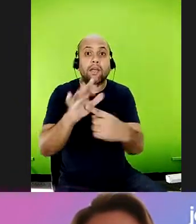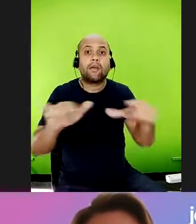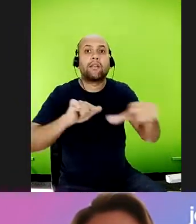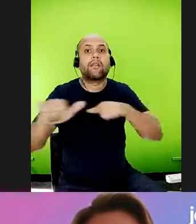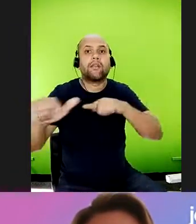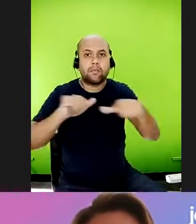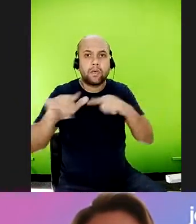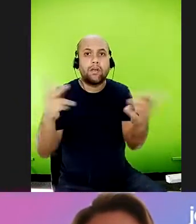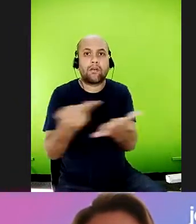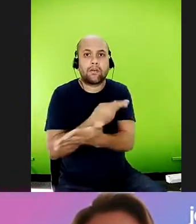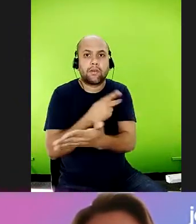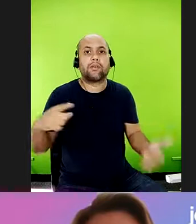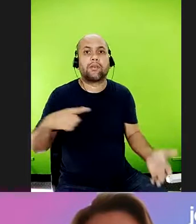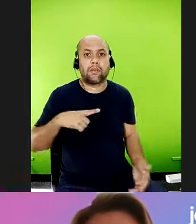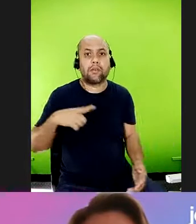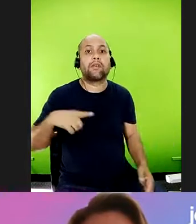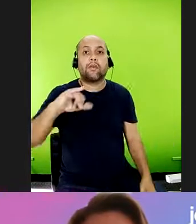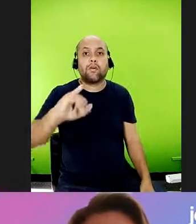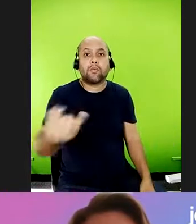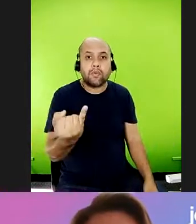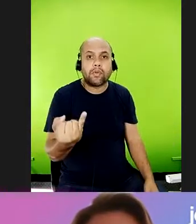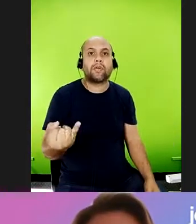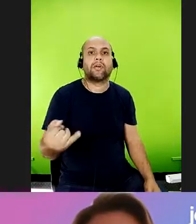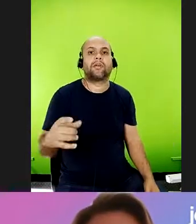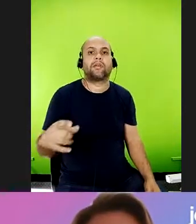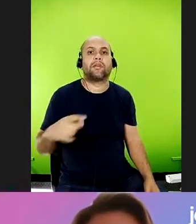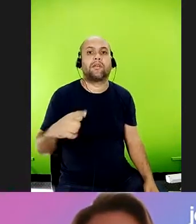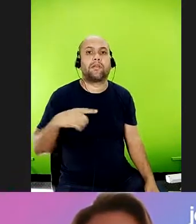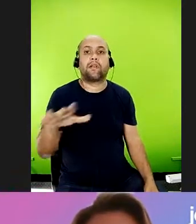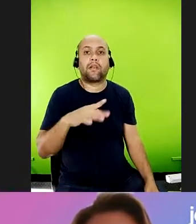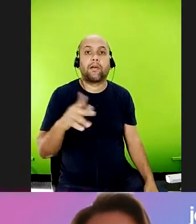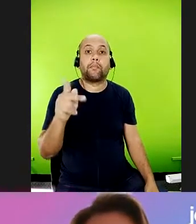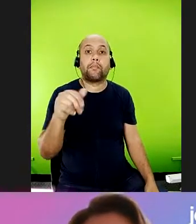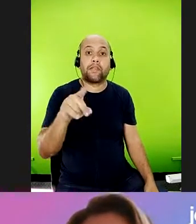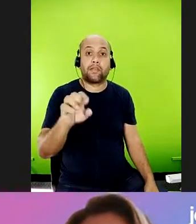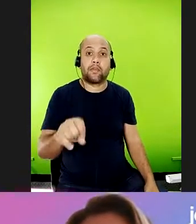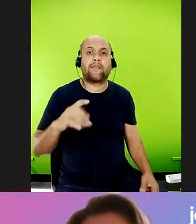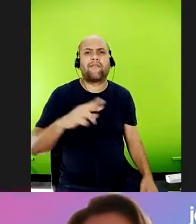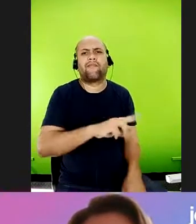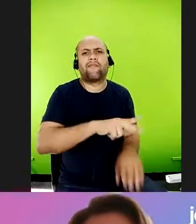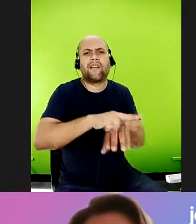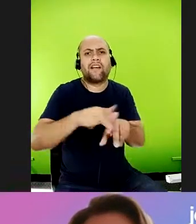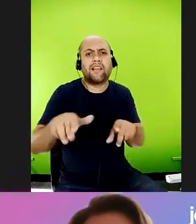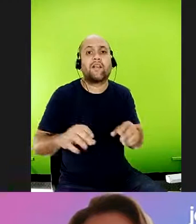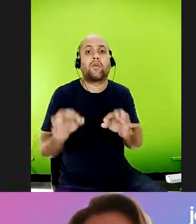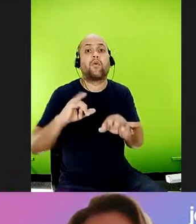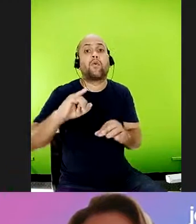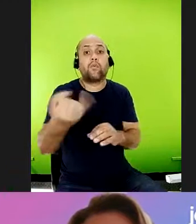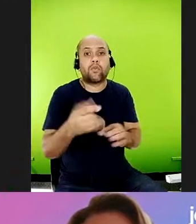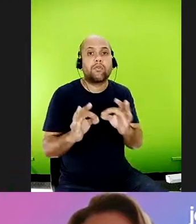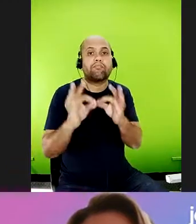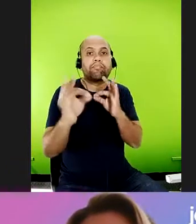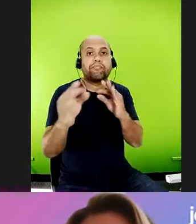tá acontecendo existe uma oportunidade mesmo nesse momento de pandemia muitas oportunidades romoss também não é para quem não